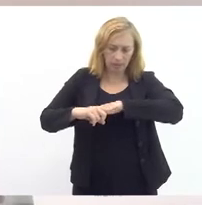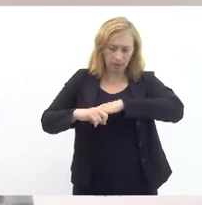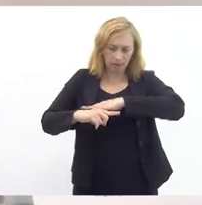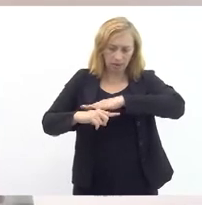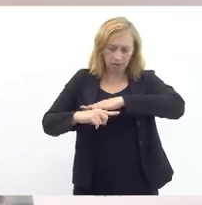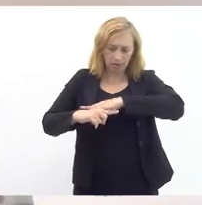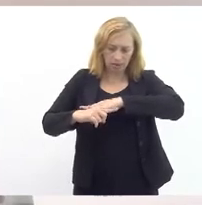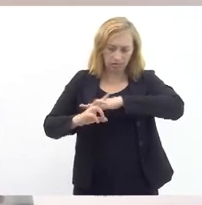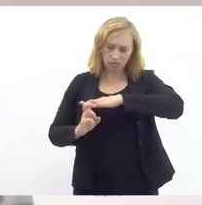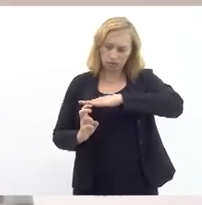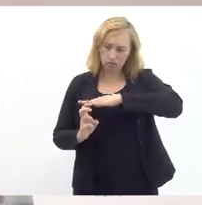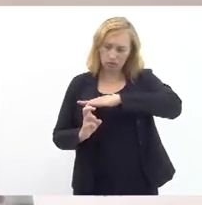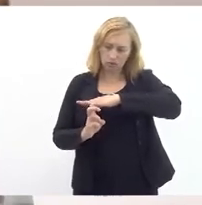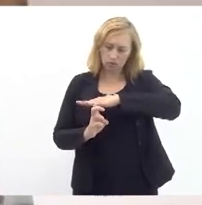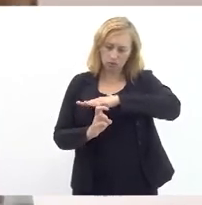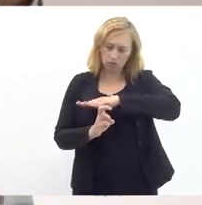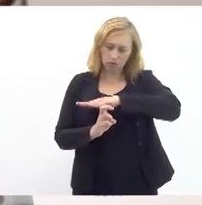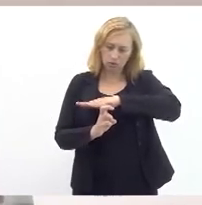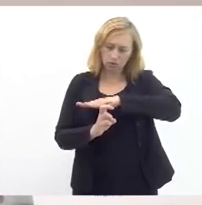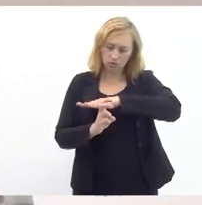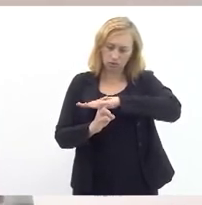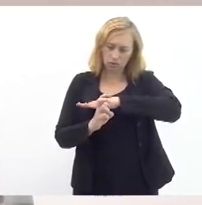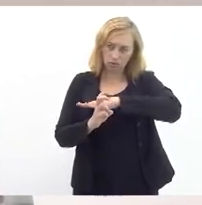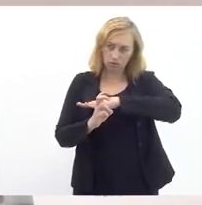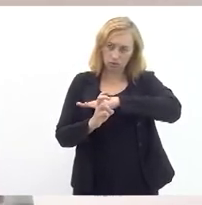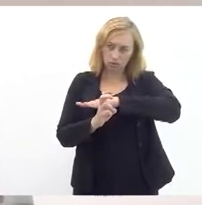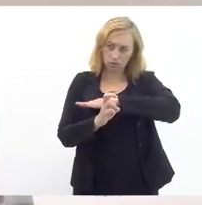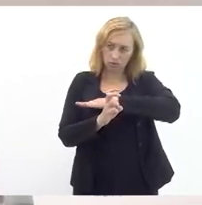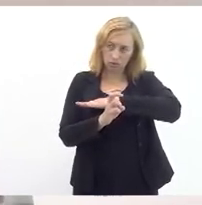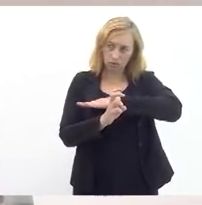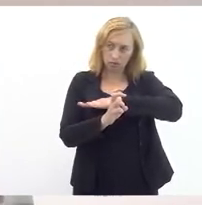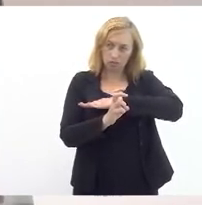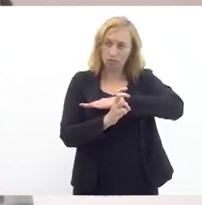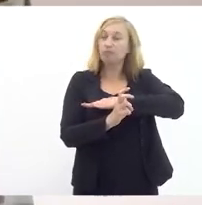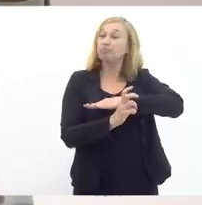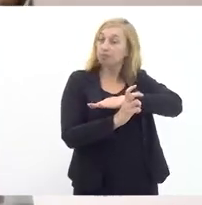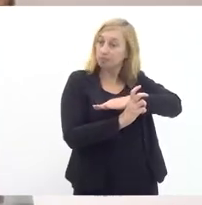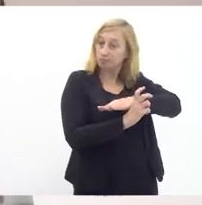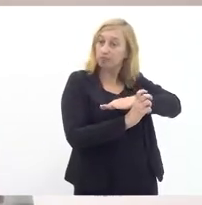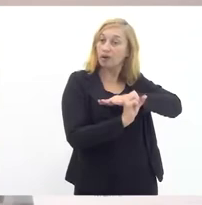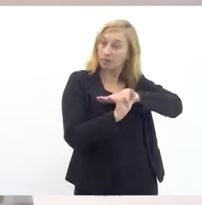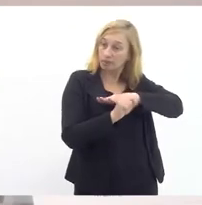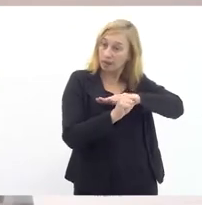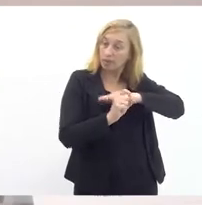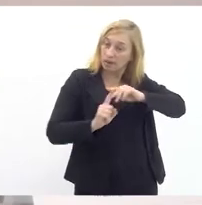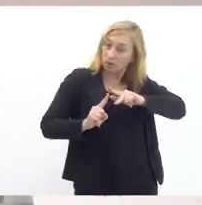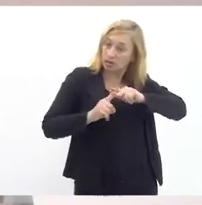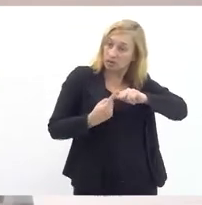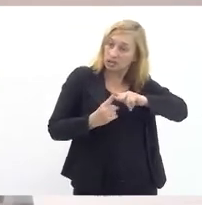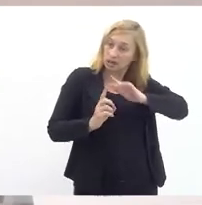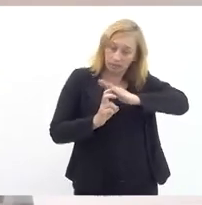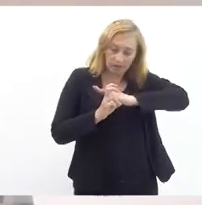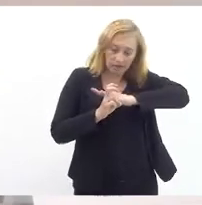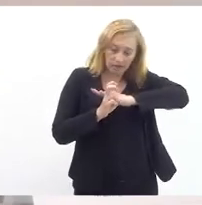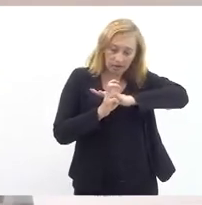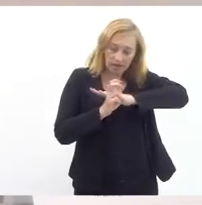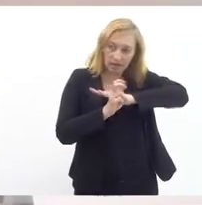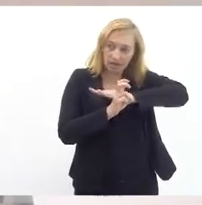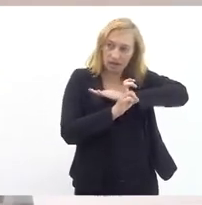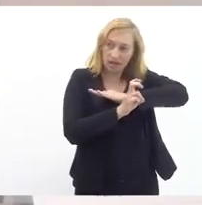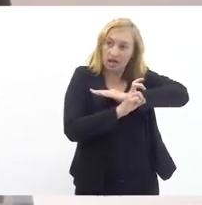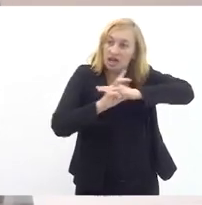é mais baixo, é um pouquinho mais difícil, mas também dá para fazer, desde que tenha um